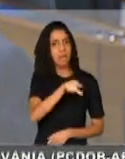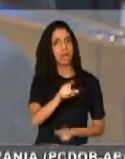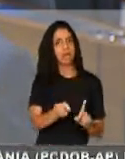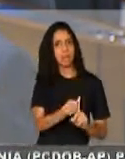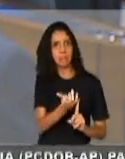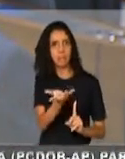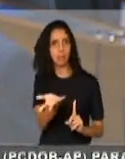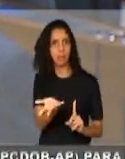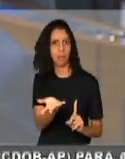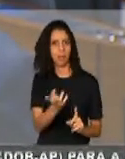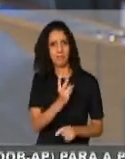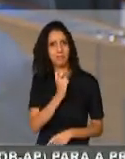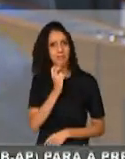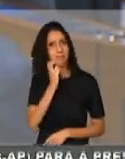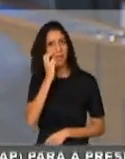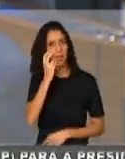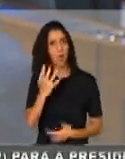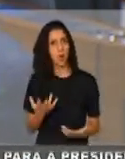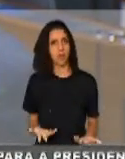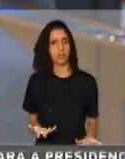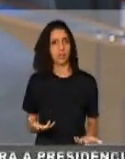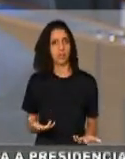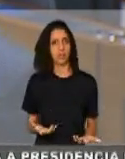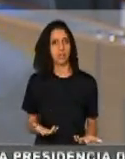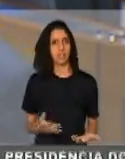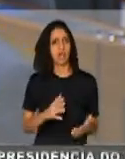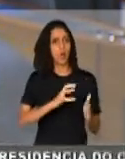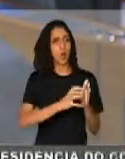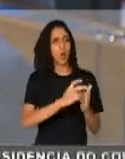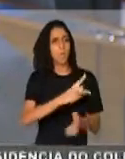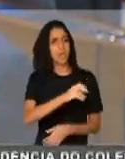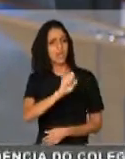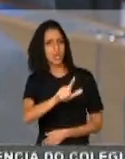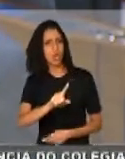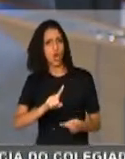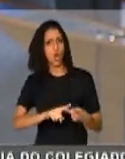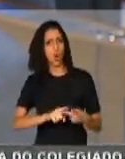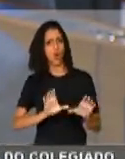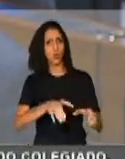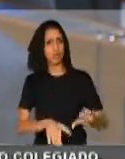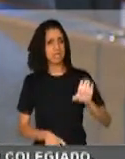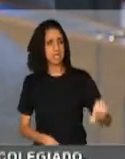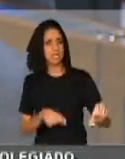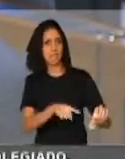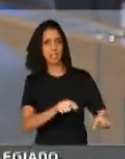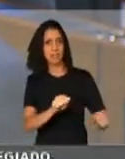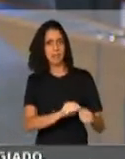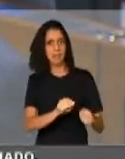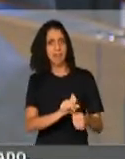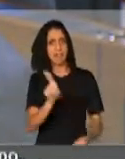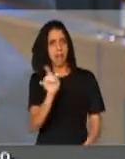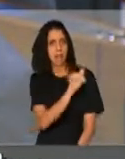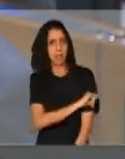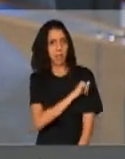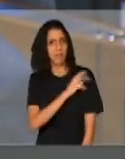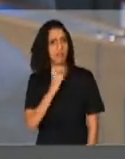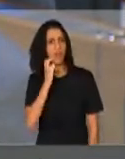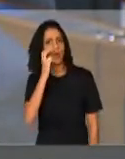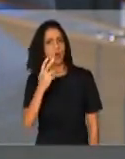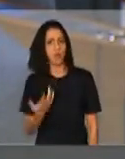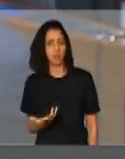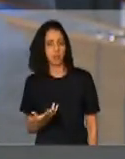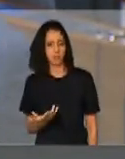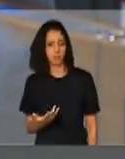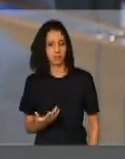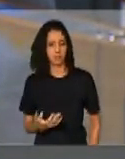uma vergonha o que Freixo, PSOL e a esquerda do estado do Rio de Janeiro estão fazendo. Segundo a reportagem